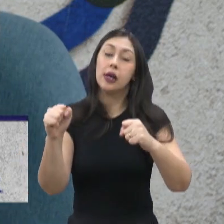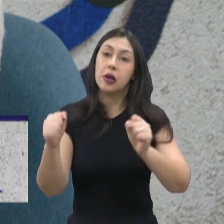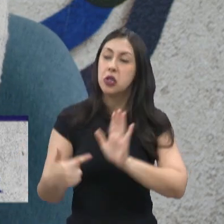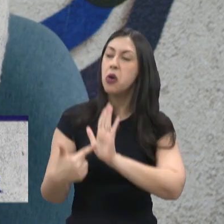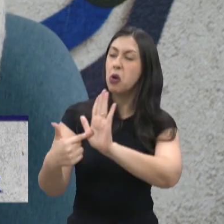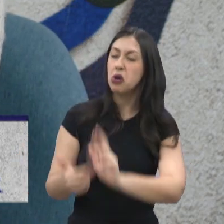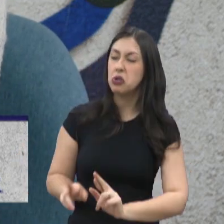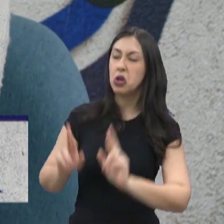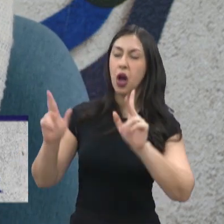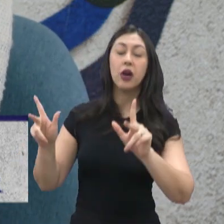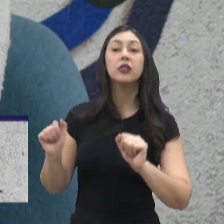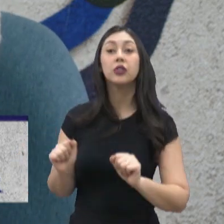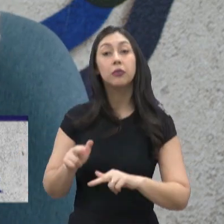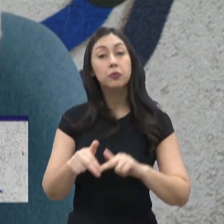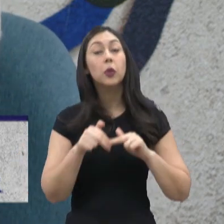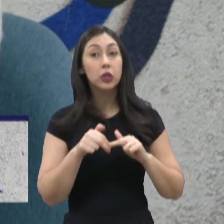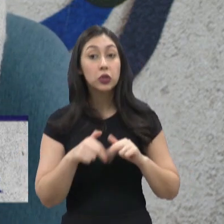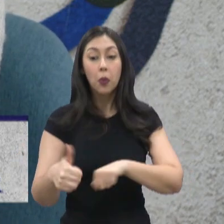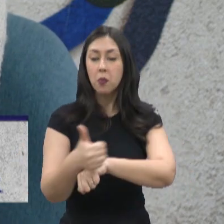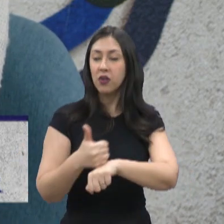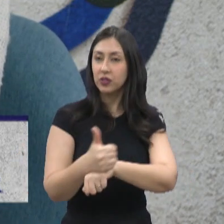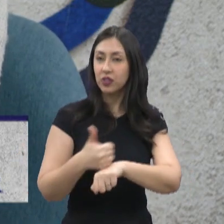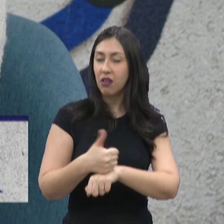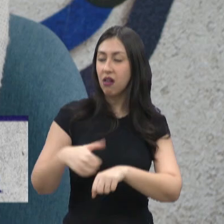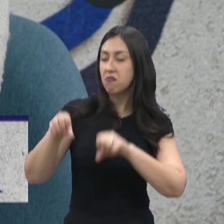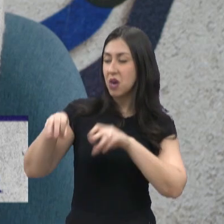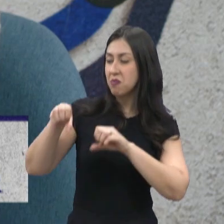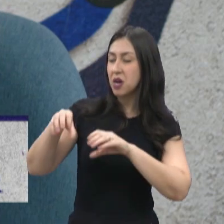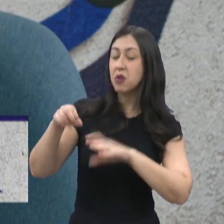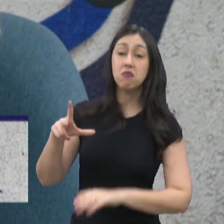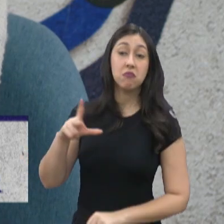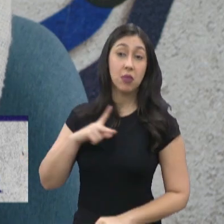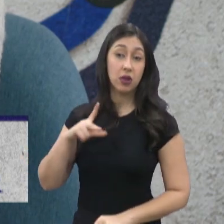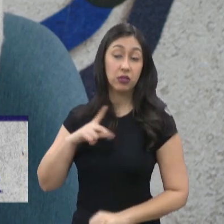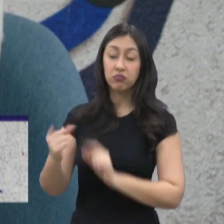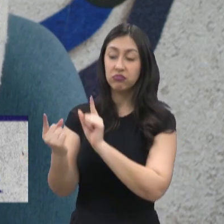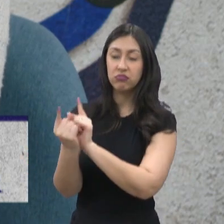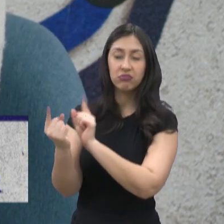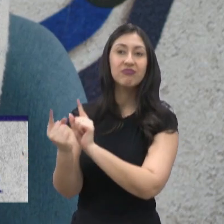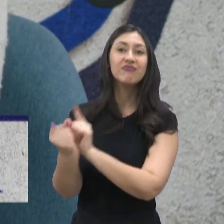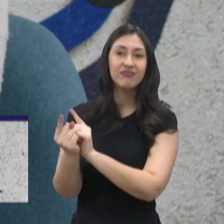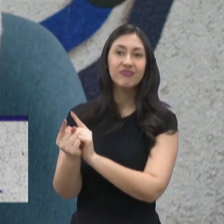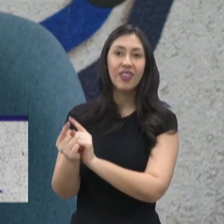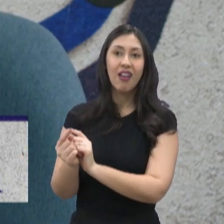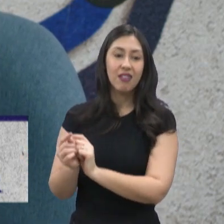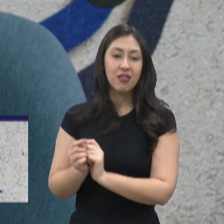mercado. E aí os personal trainers, o profissional de educação física que atende ali particular a domicílio, ele se desloca